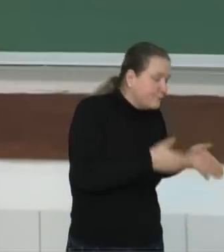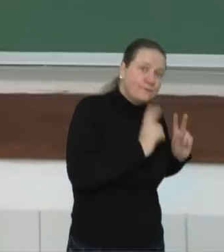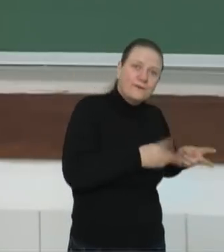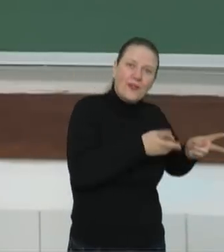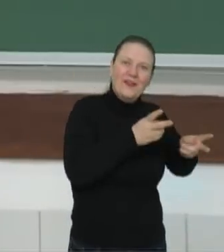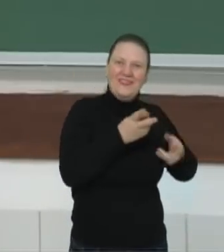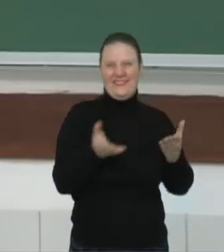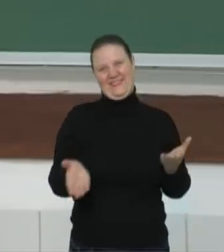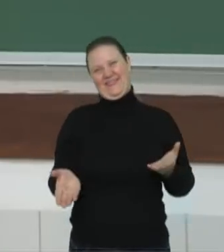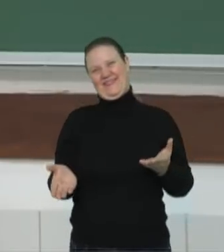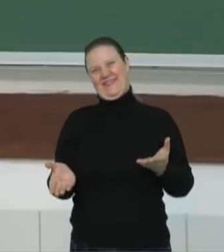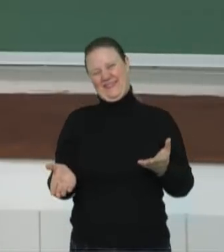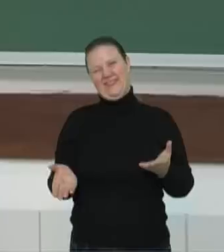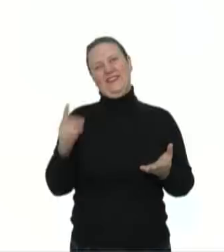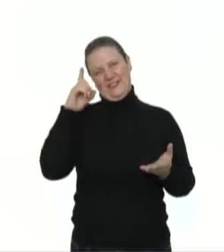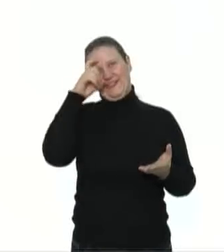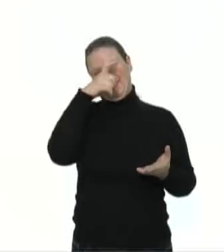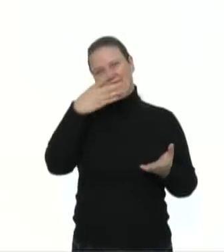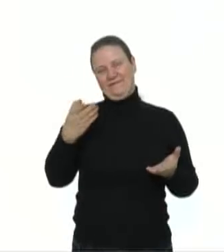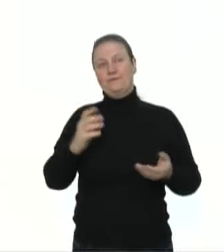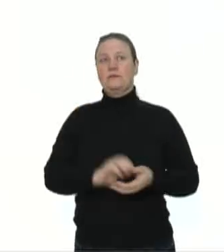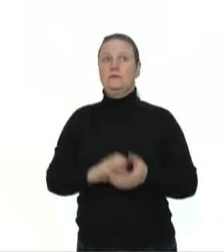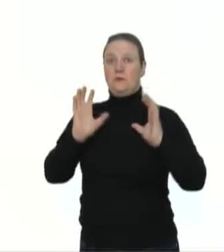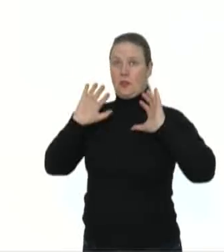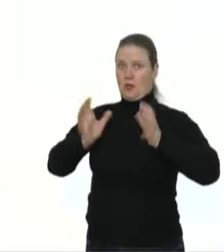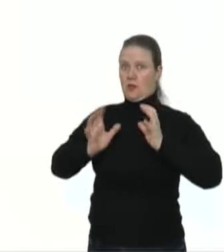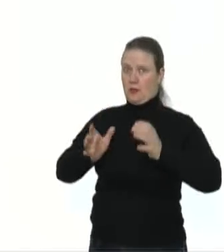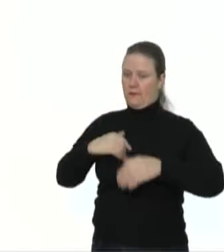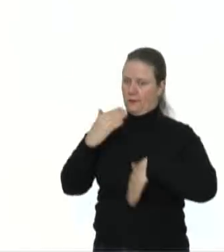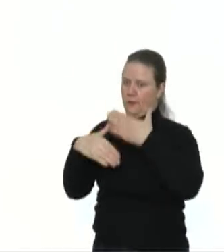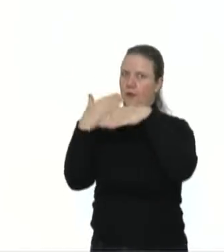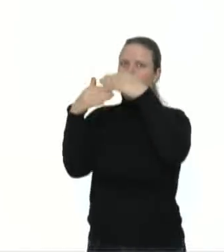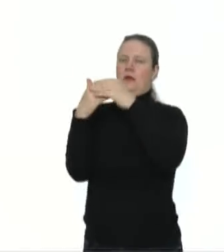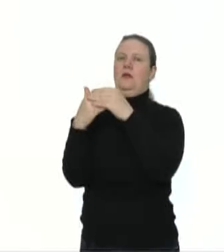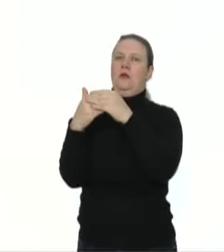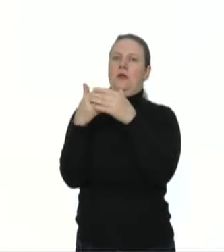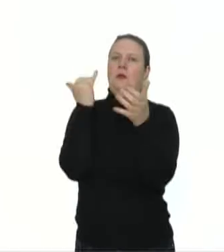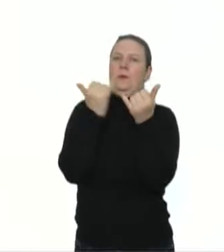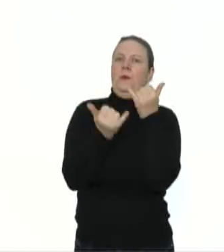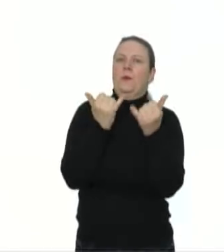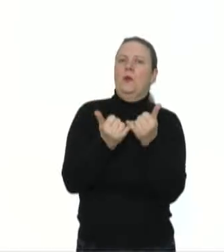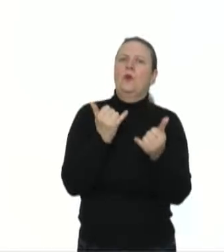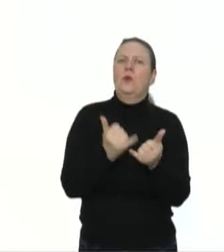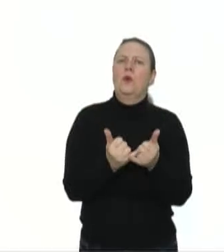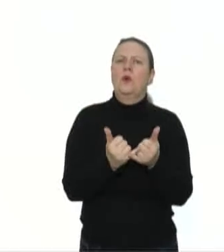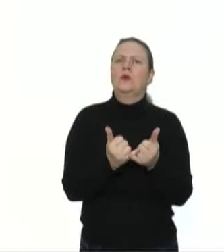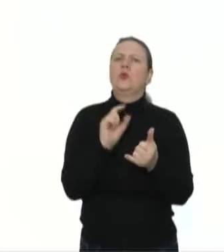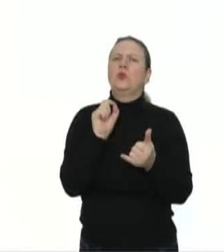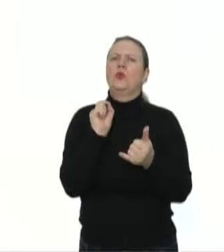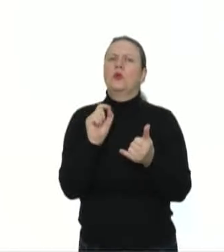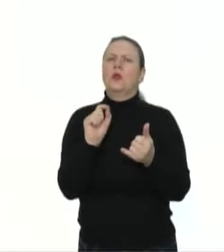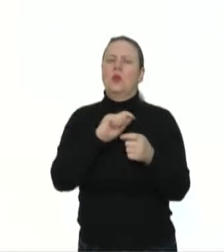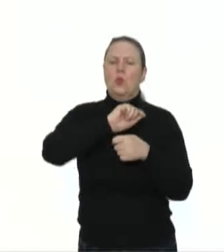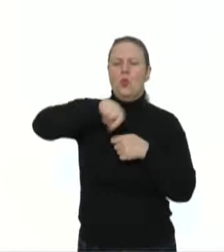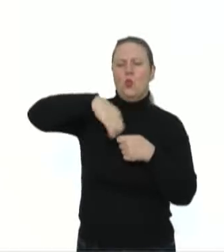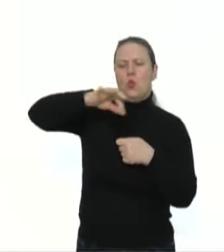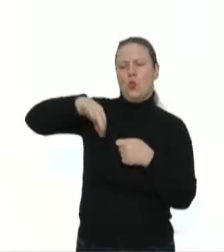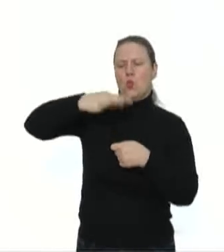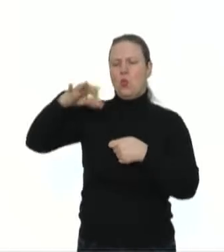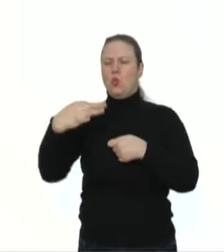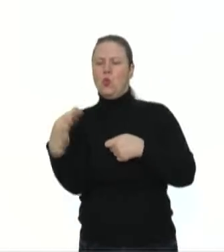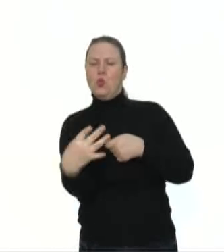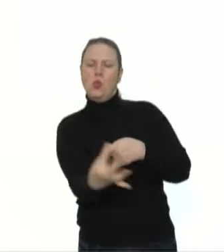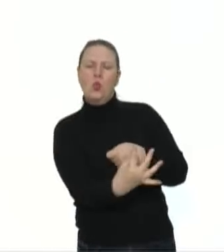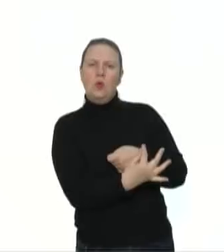continuar. A bola evoluiu, perdeu seus cadarços para o fechamento da costura. Isso possibilitou